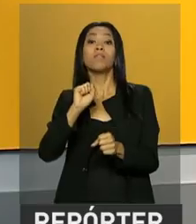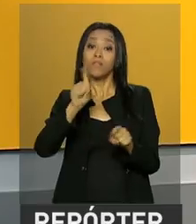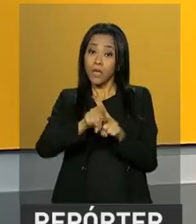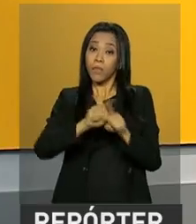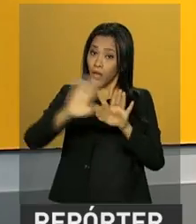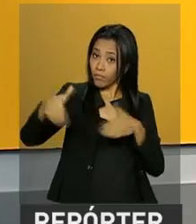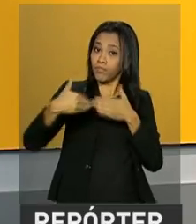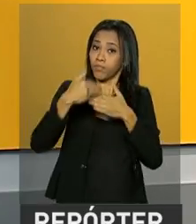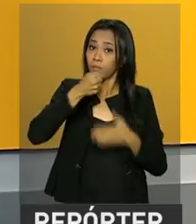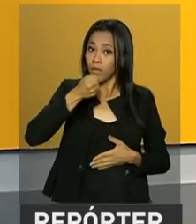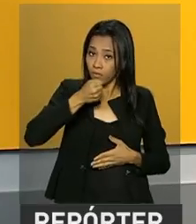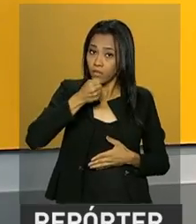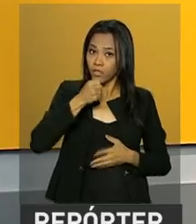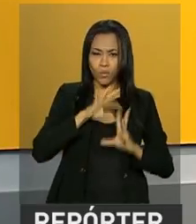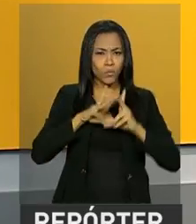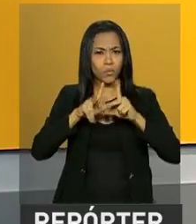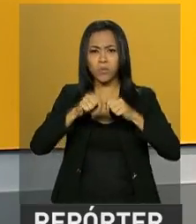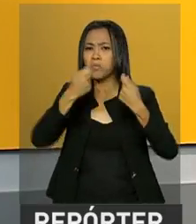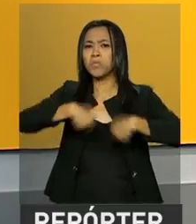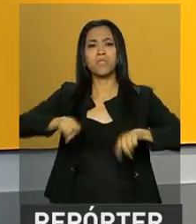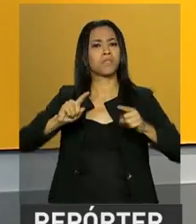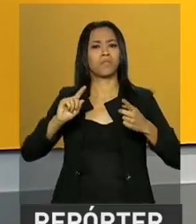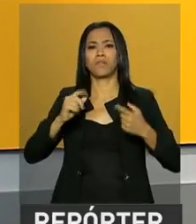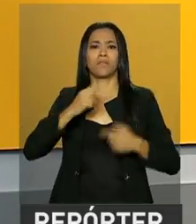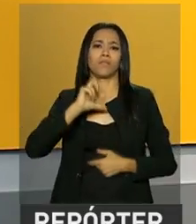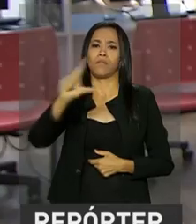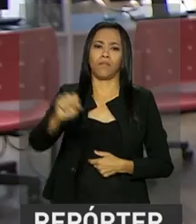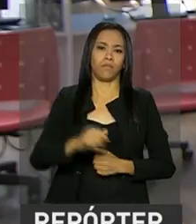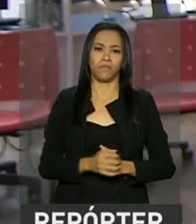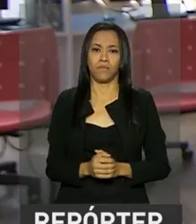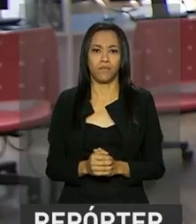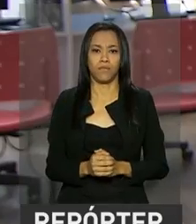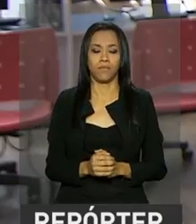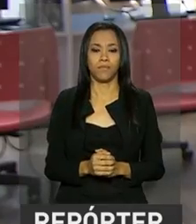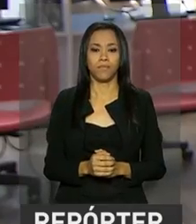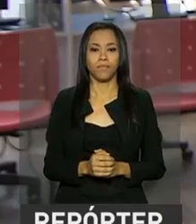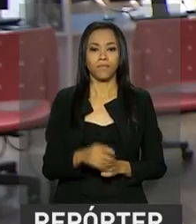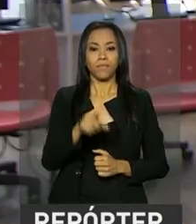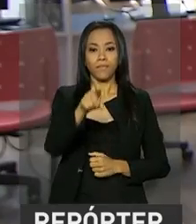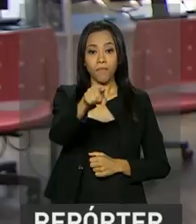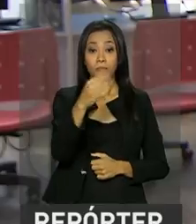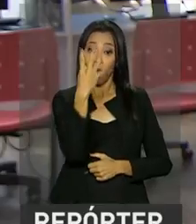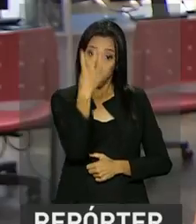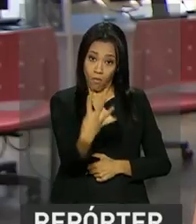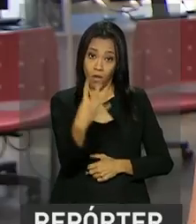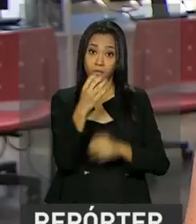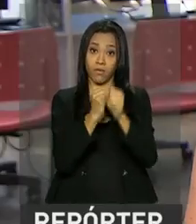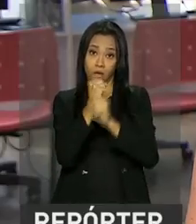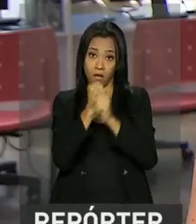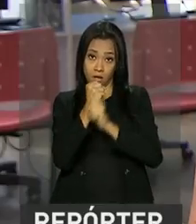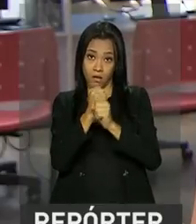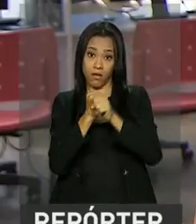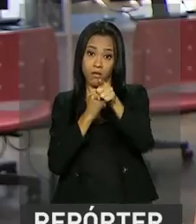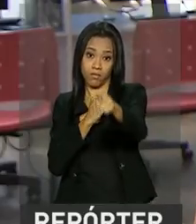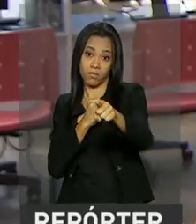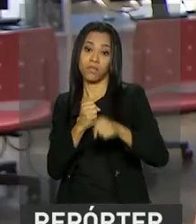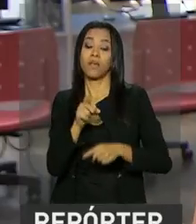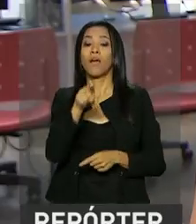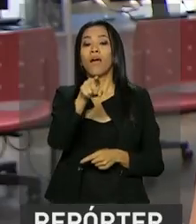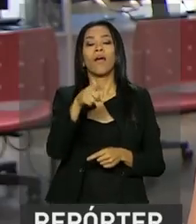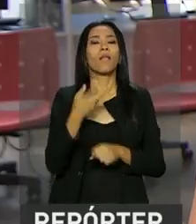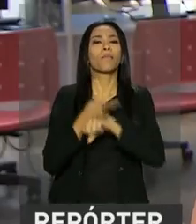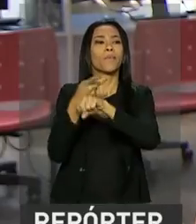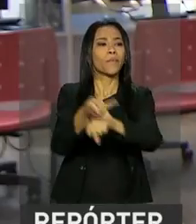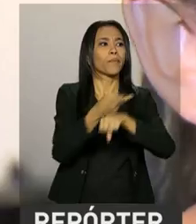tudo isso sem sair de casa há quatro anos ele mil de busca uma colocação no mercado